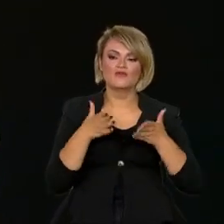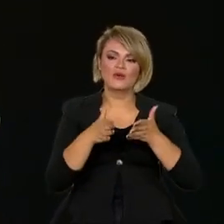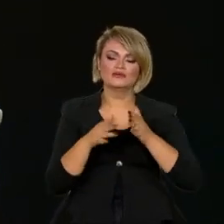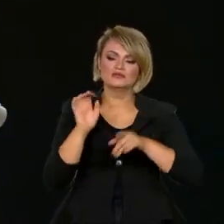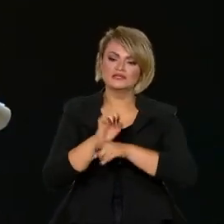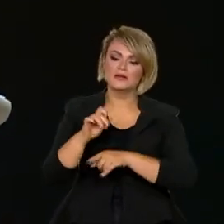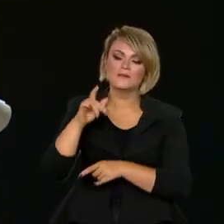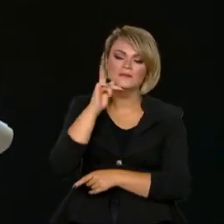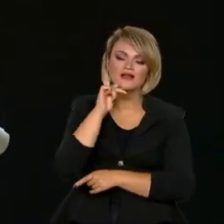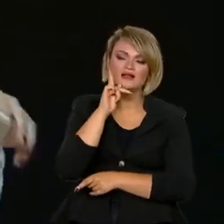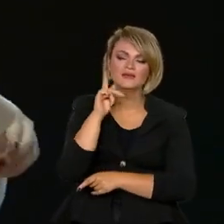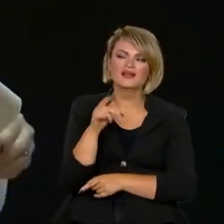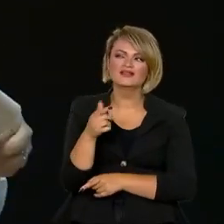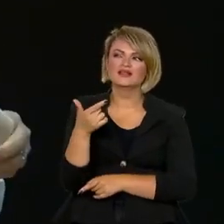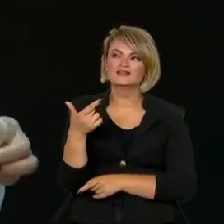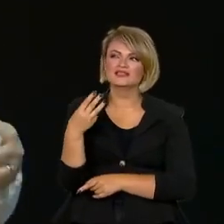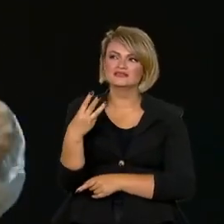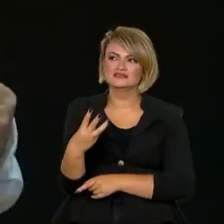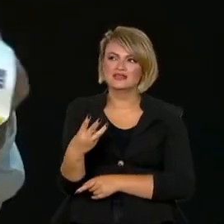são